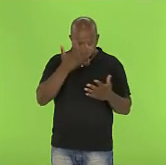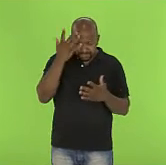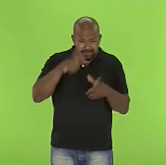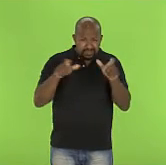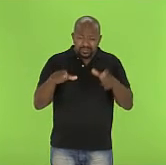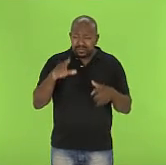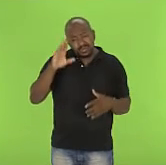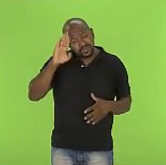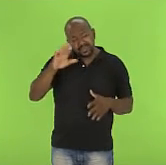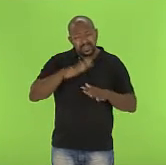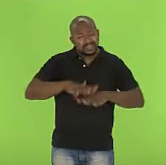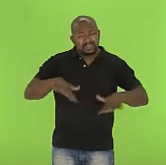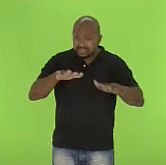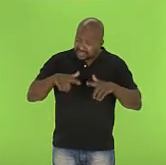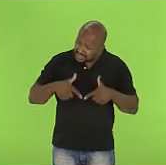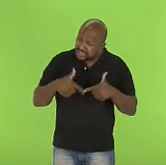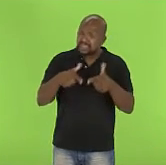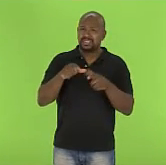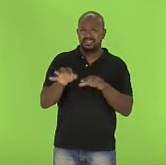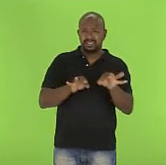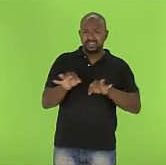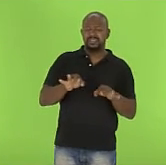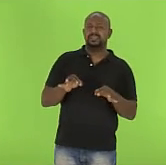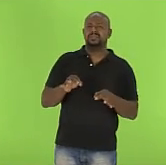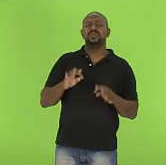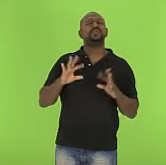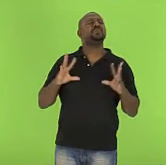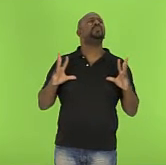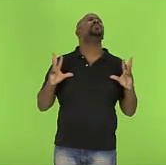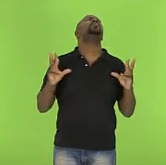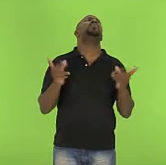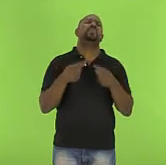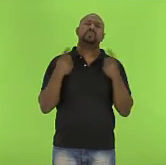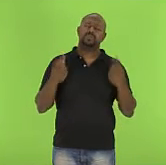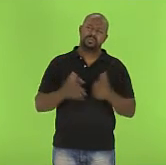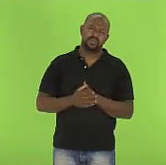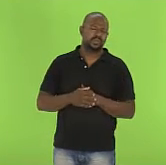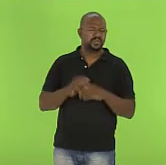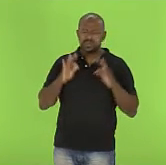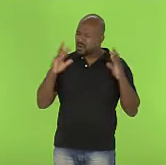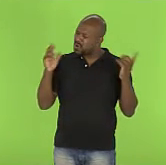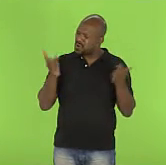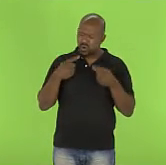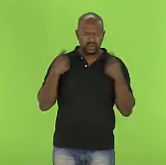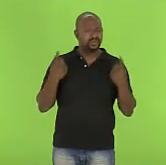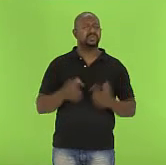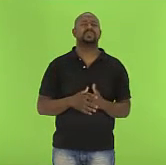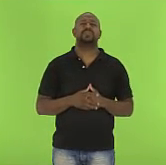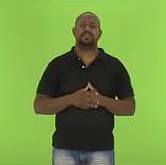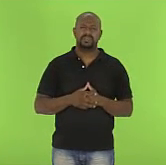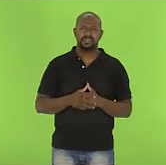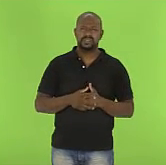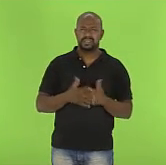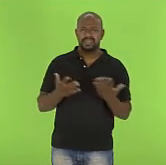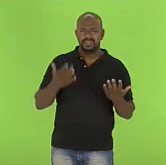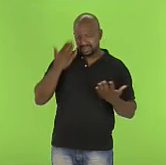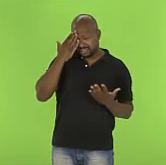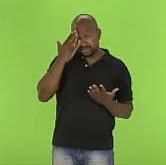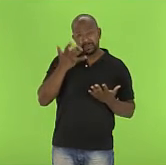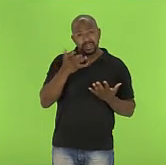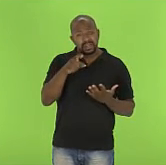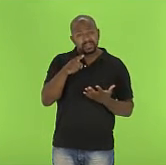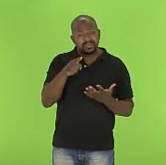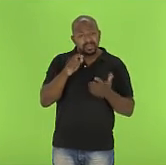As pessoas foram fundamentais para a realização desse projeto. Todos. Todo mundo. Todos.